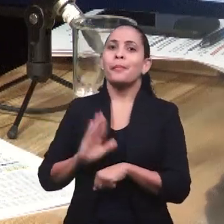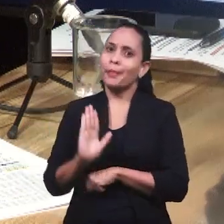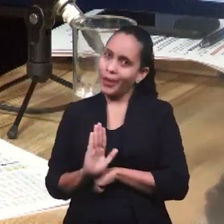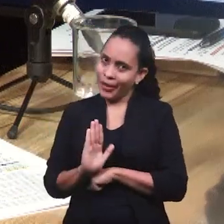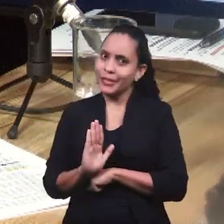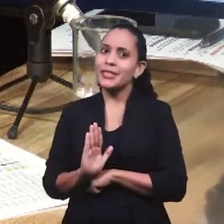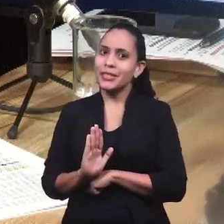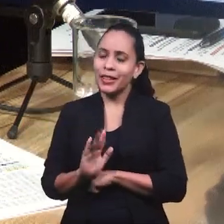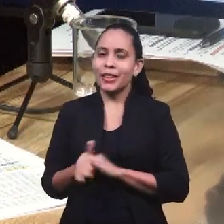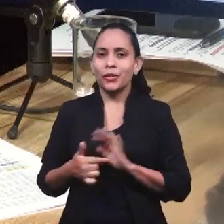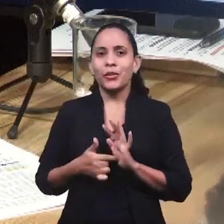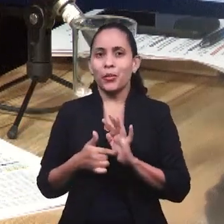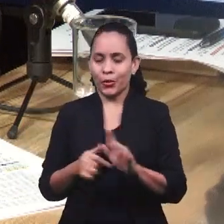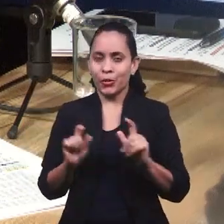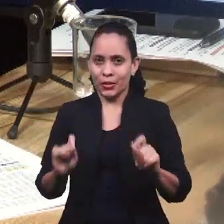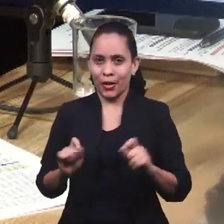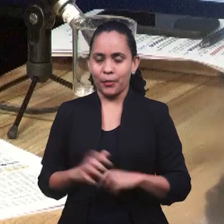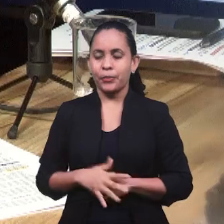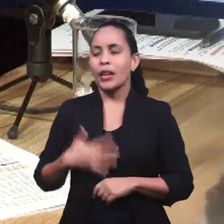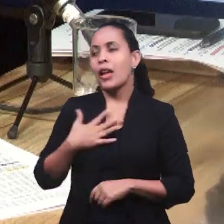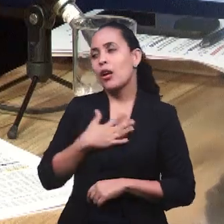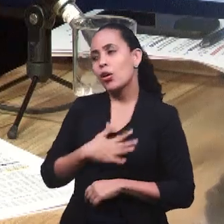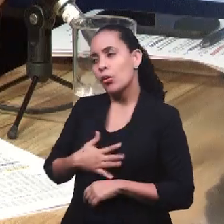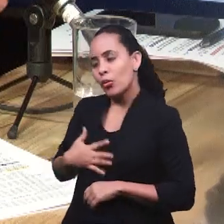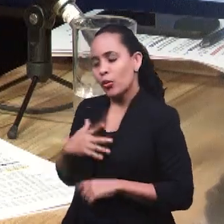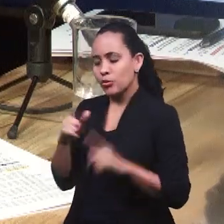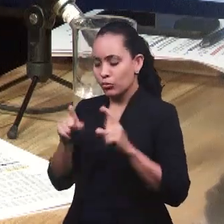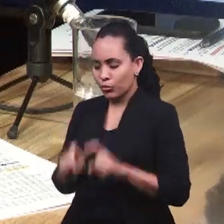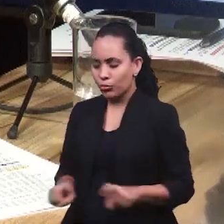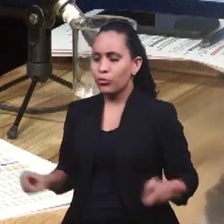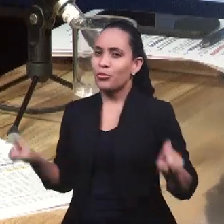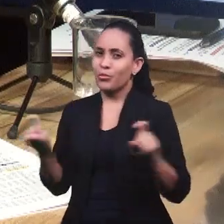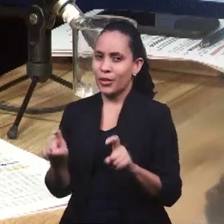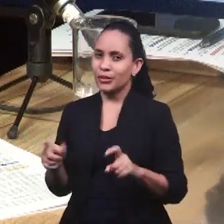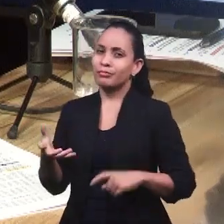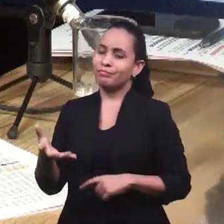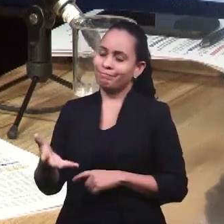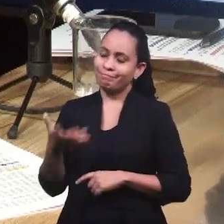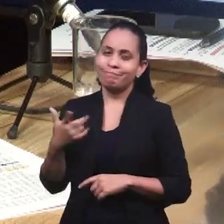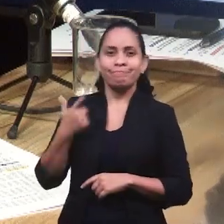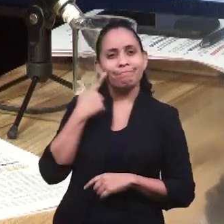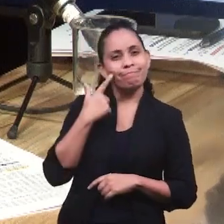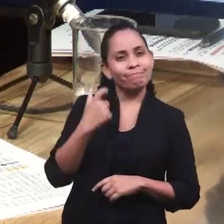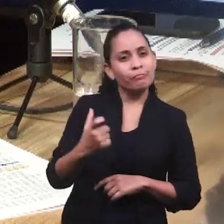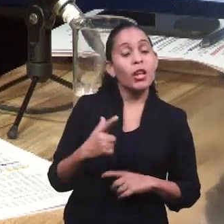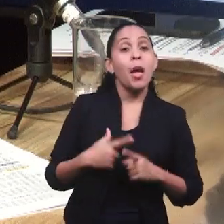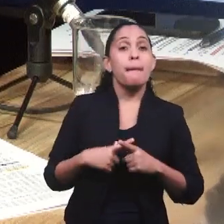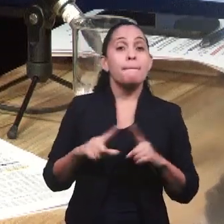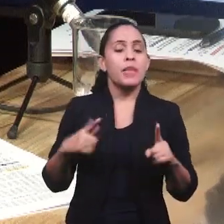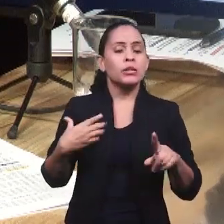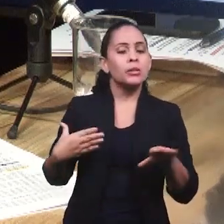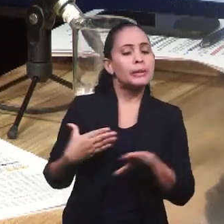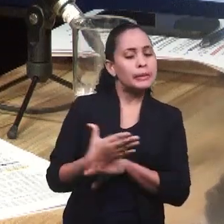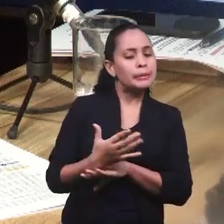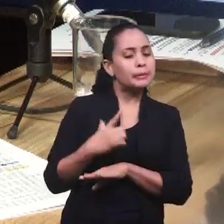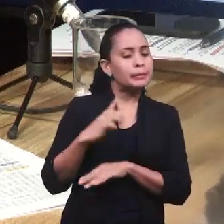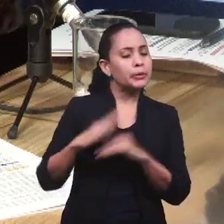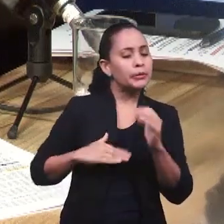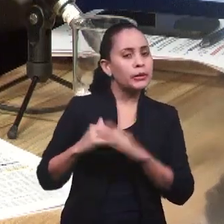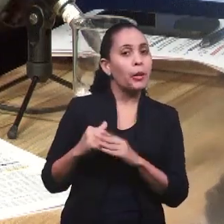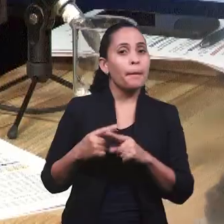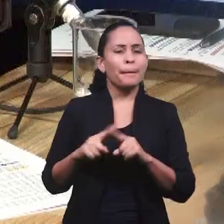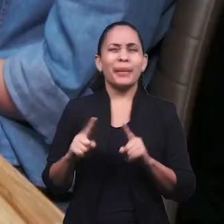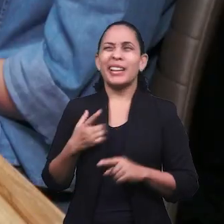de cursos, né, de tecnólogos na área de tecnologia da informação, e vamos falar aqui de alguns